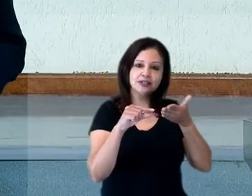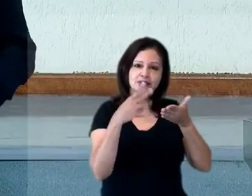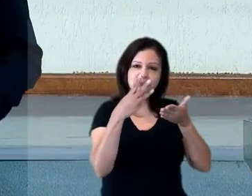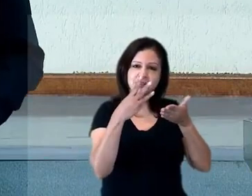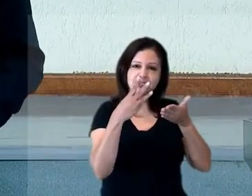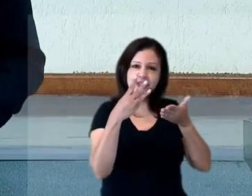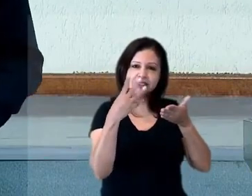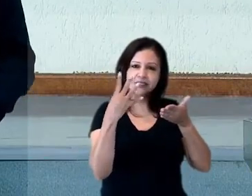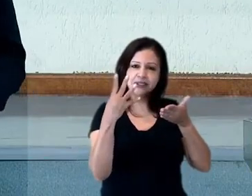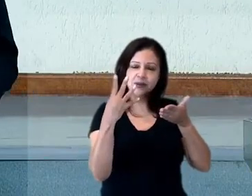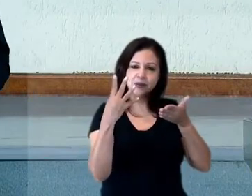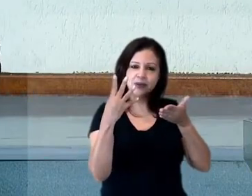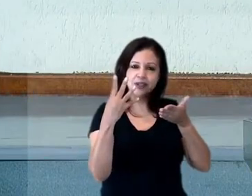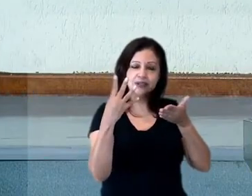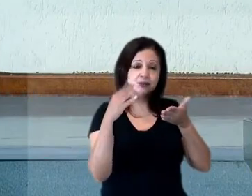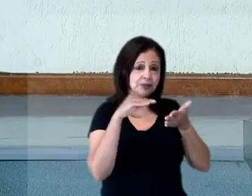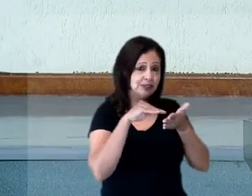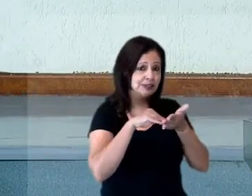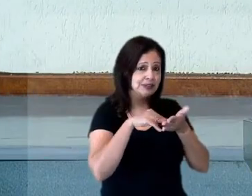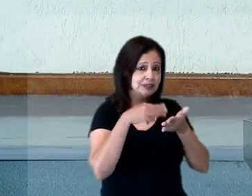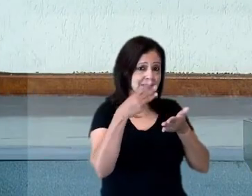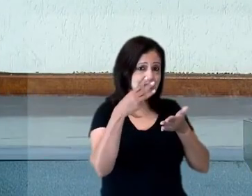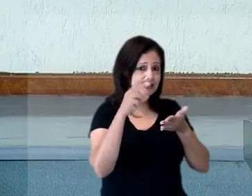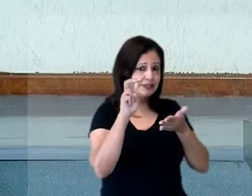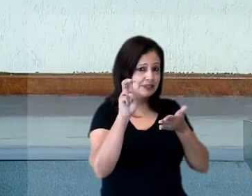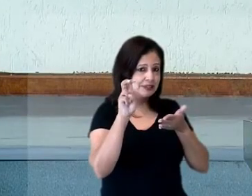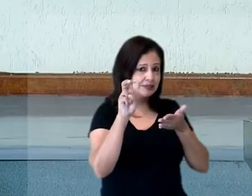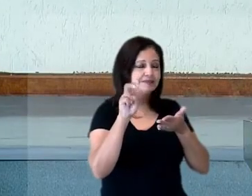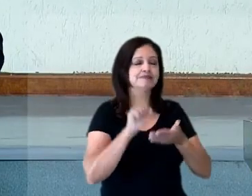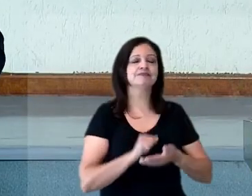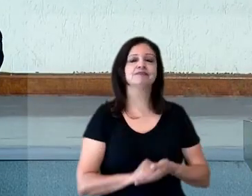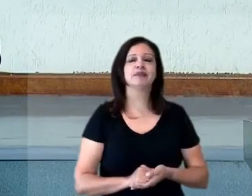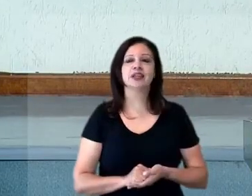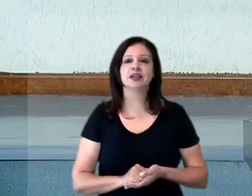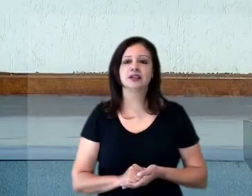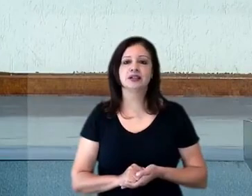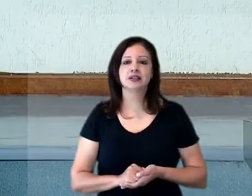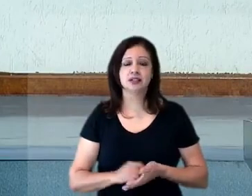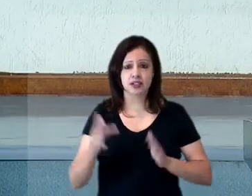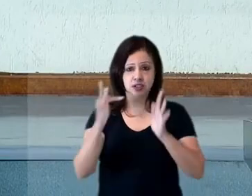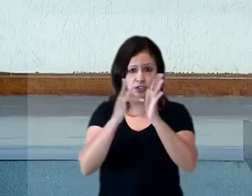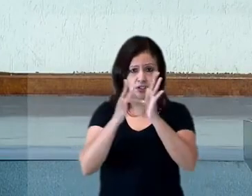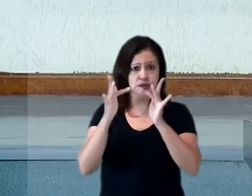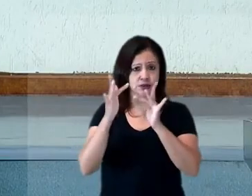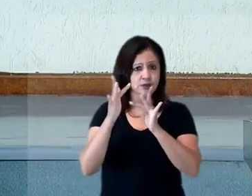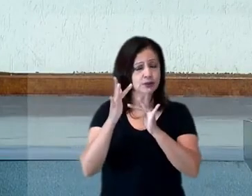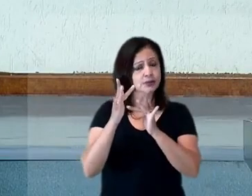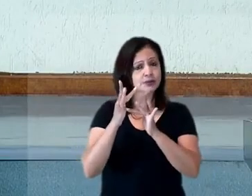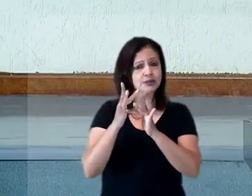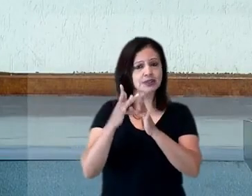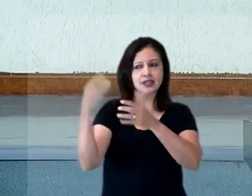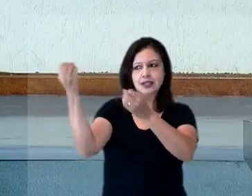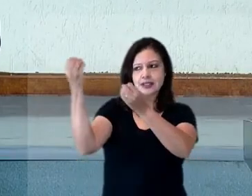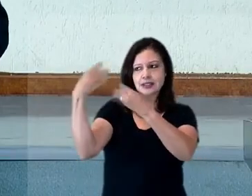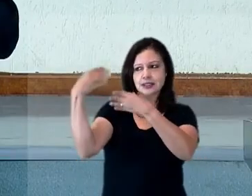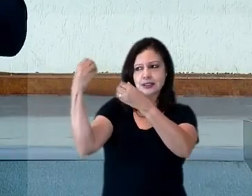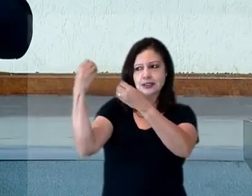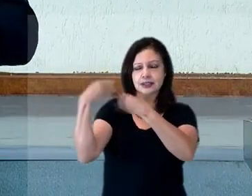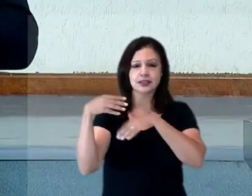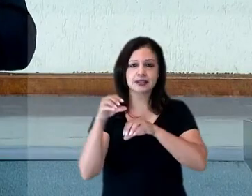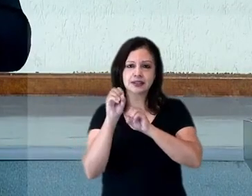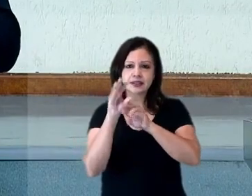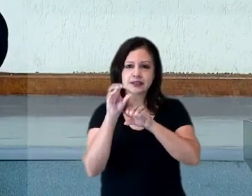e número 35. E certamente o Senhor Jesus tem algo tão precioso para nós.